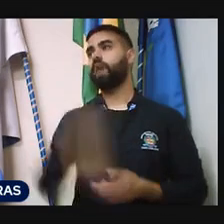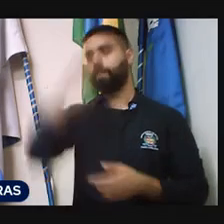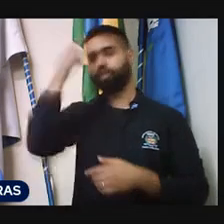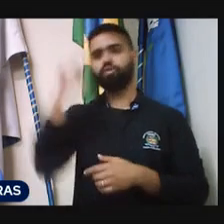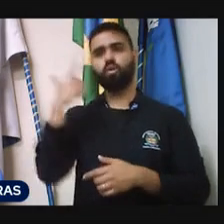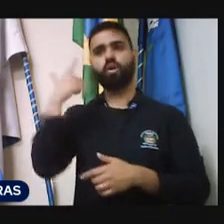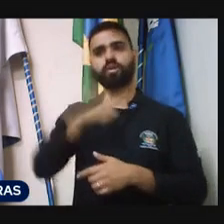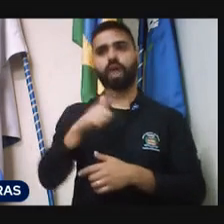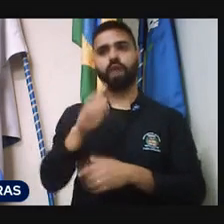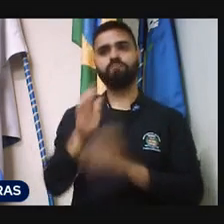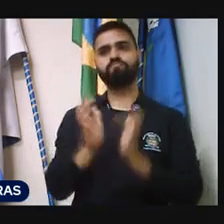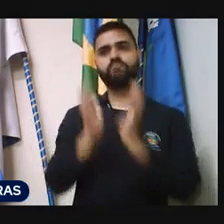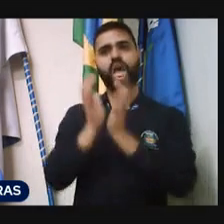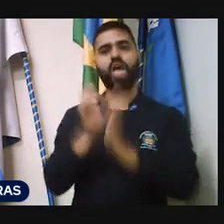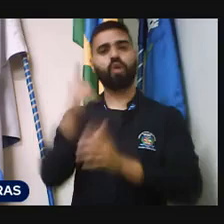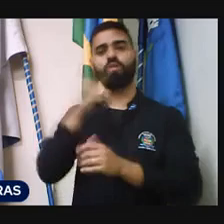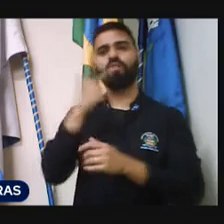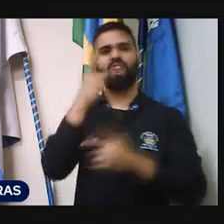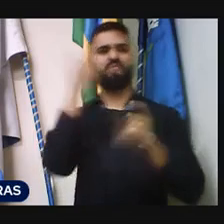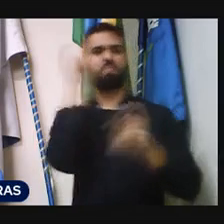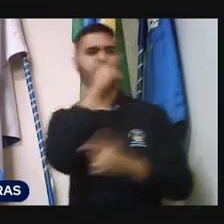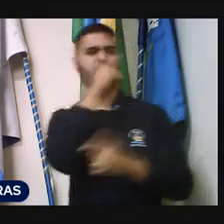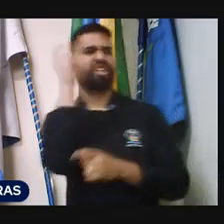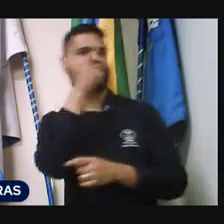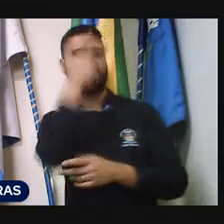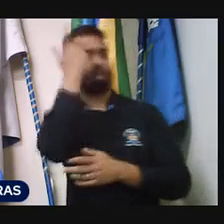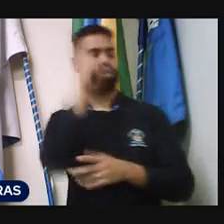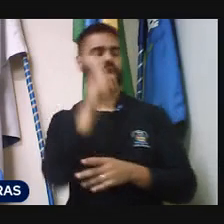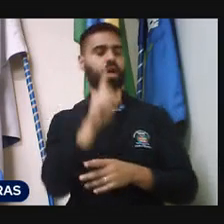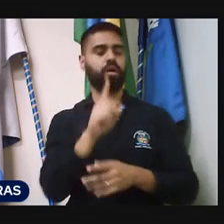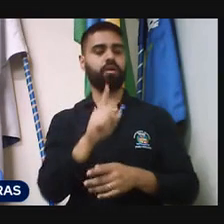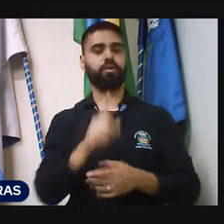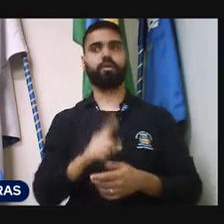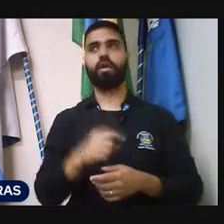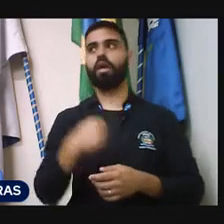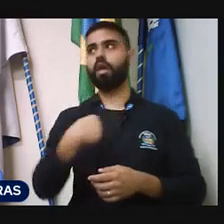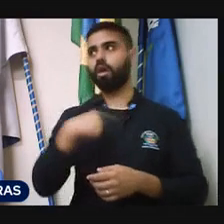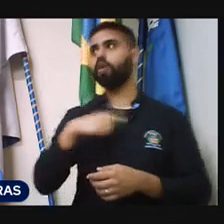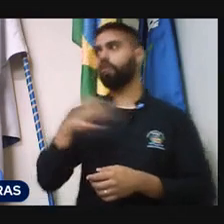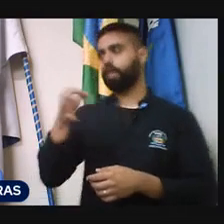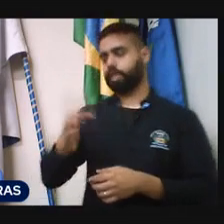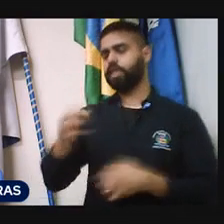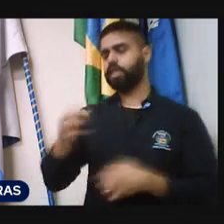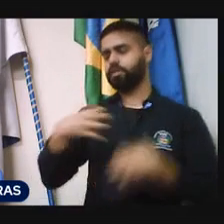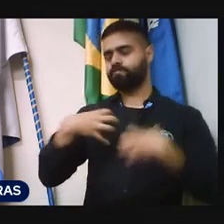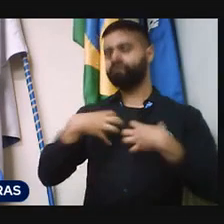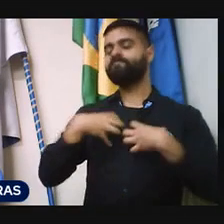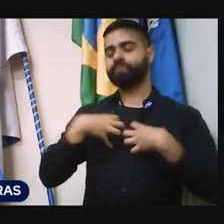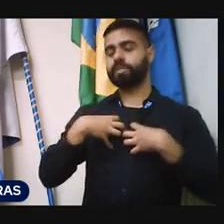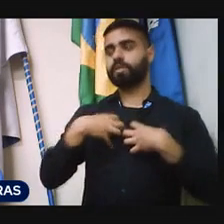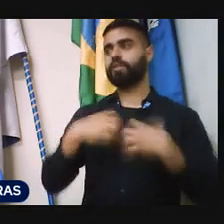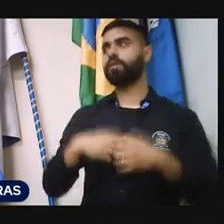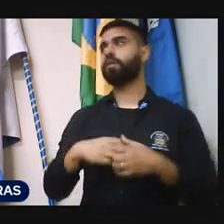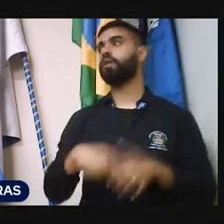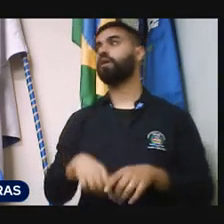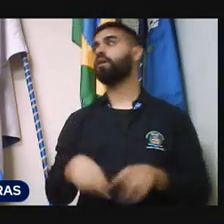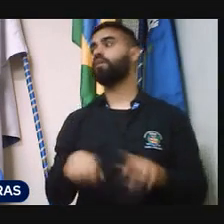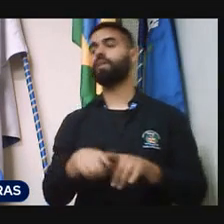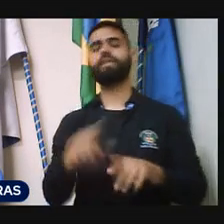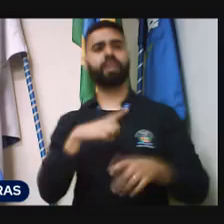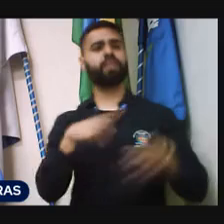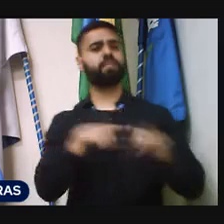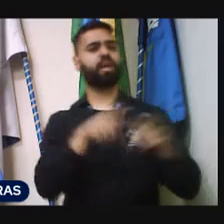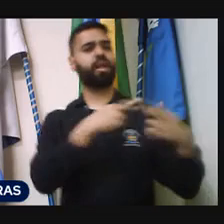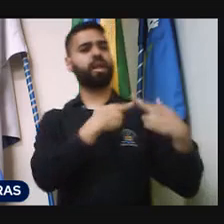em cima de mandar enganando todo mundo tempo todo tenho certeza a sensibilidade do Poder de